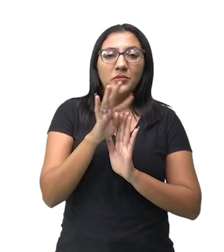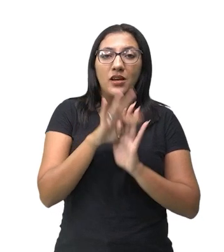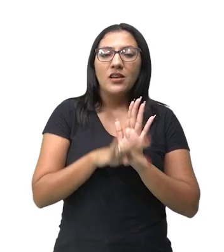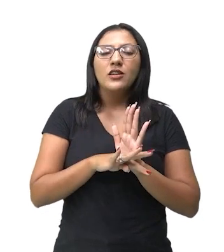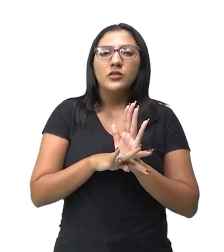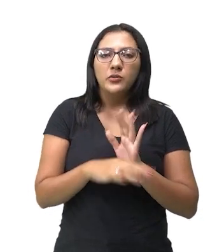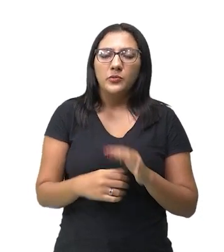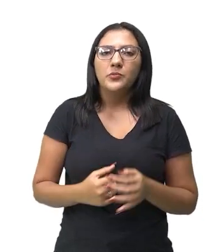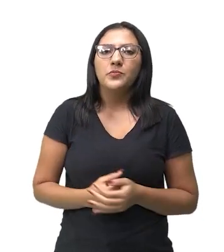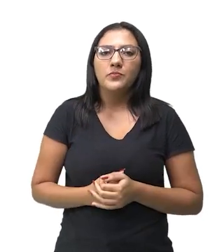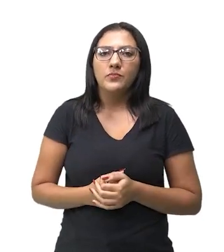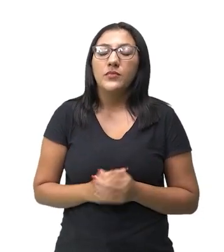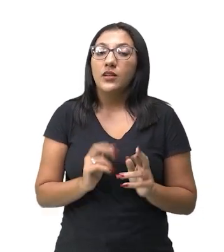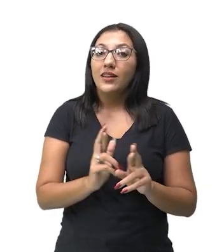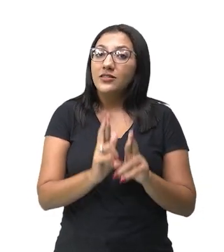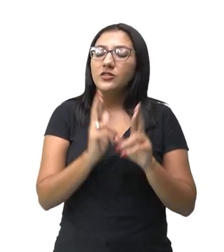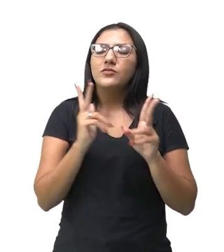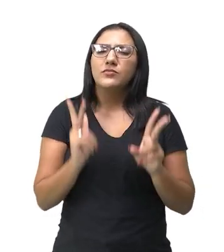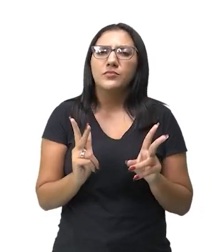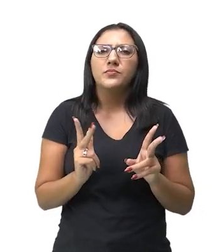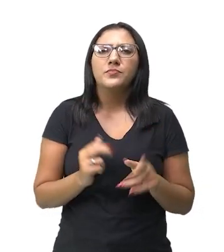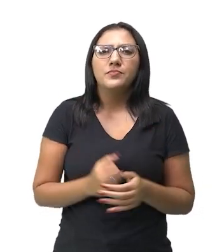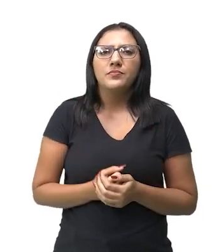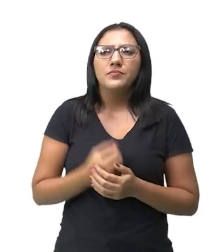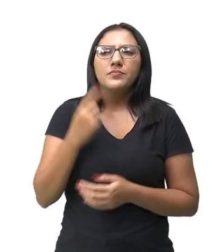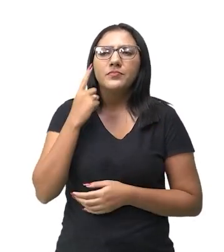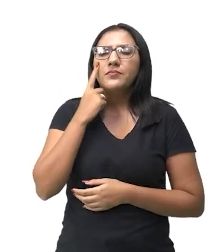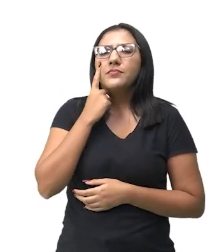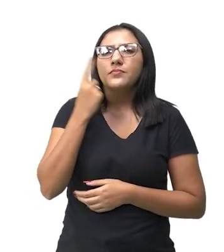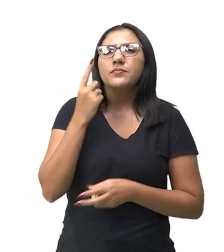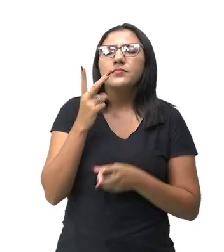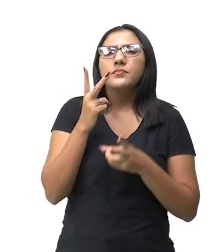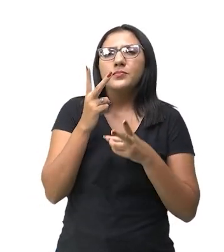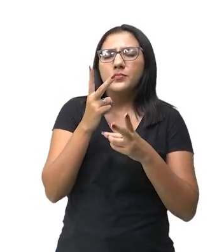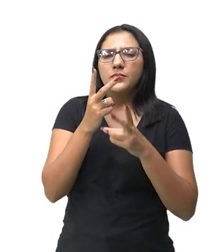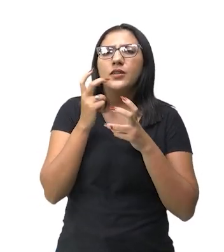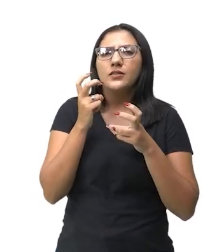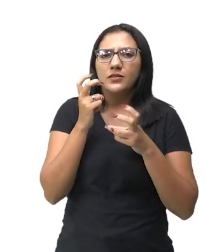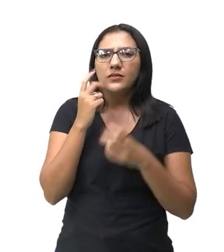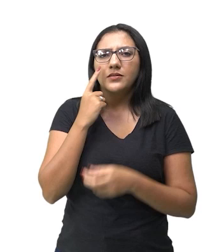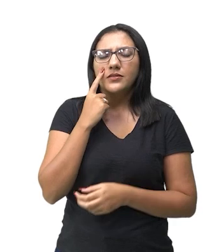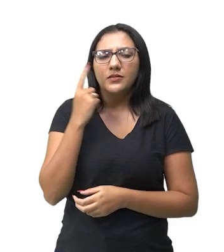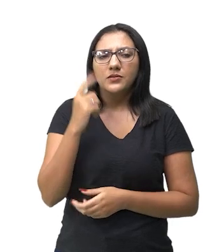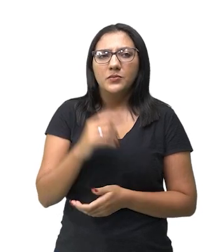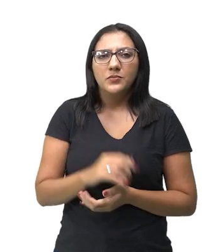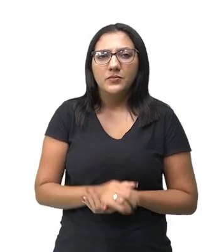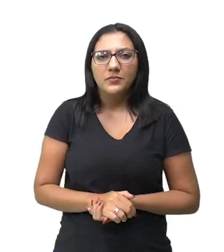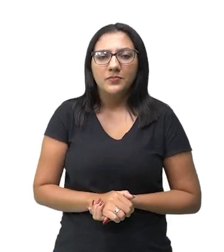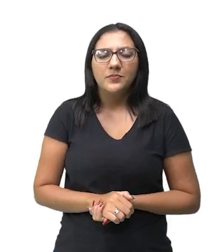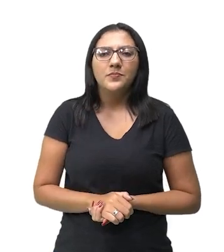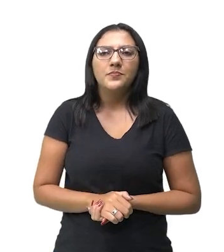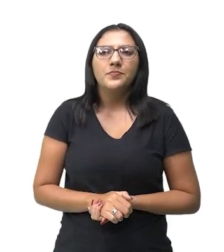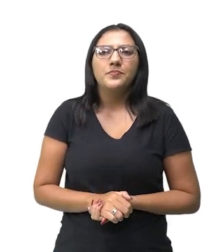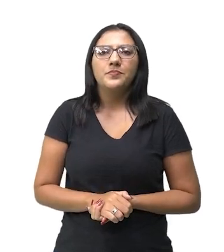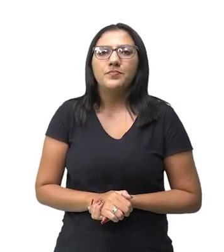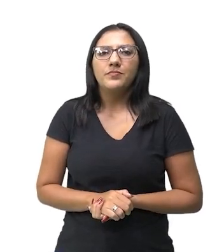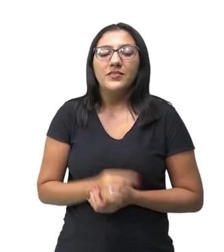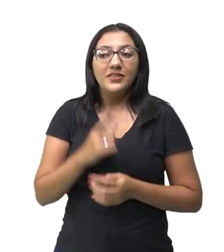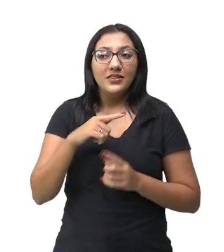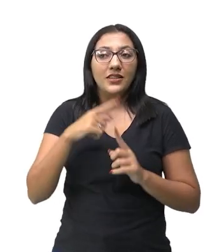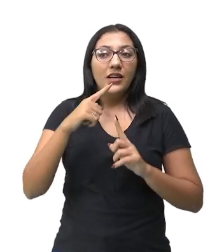texto, que é um pouquinho diferente. Olhem só aí o nosso infográfico. Esse